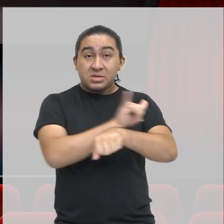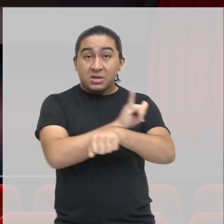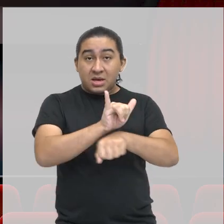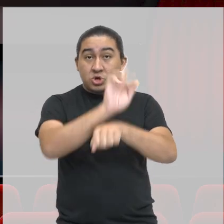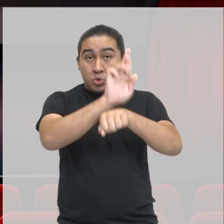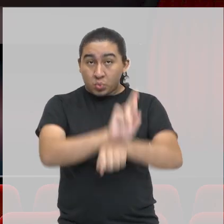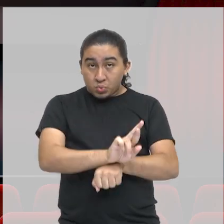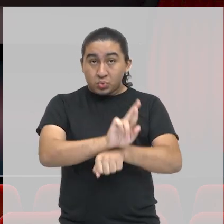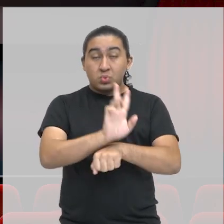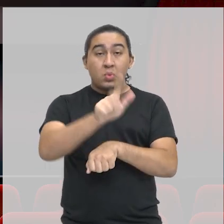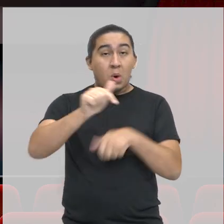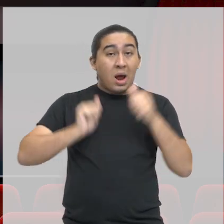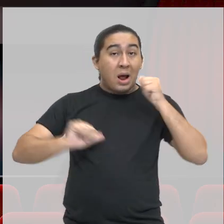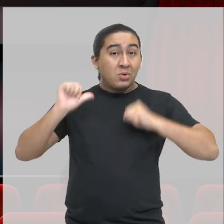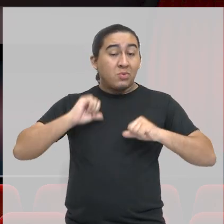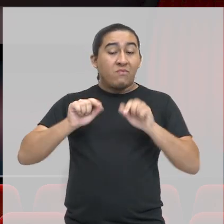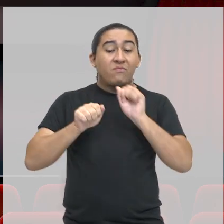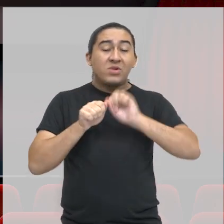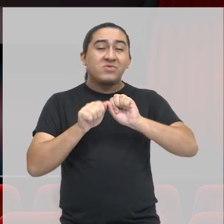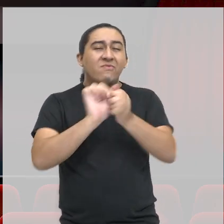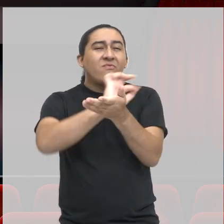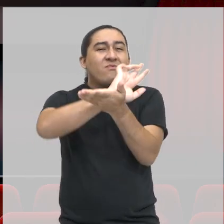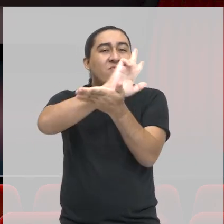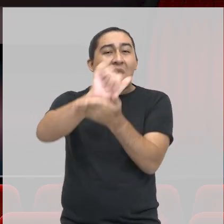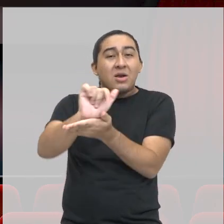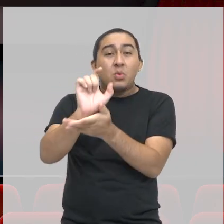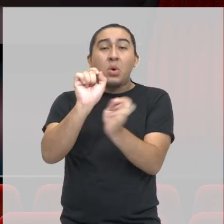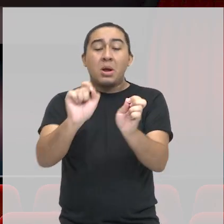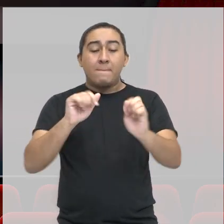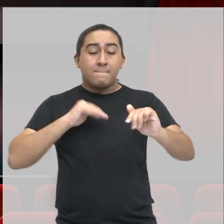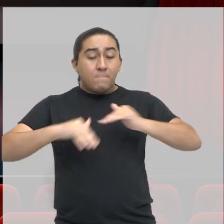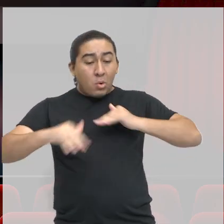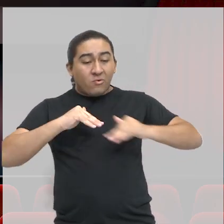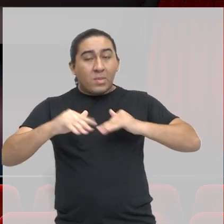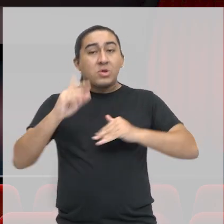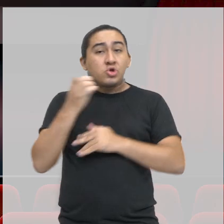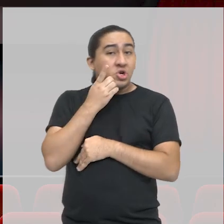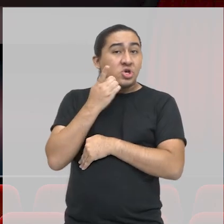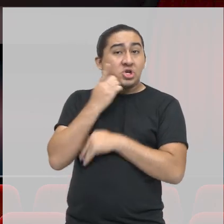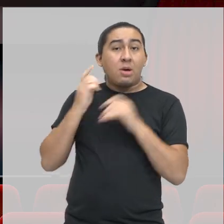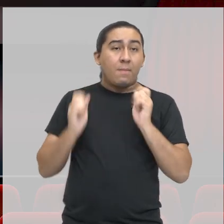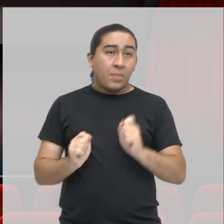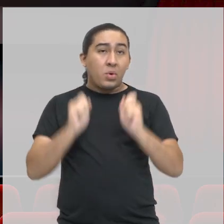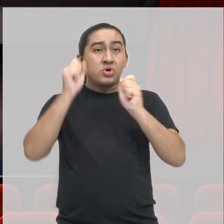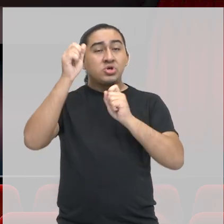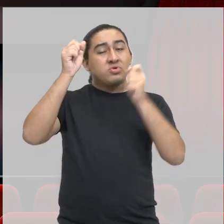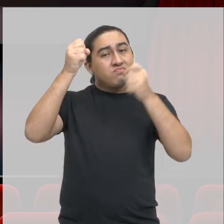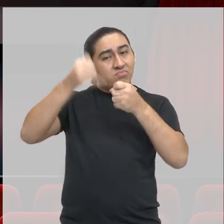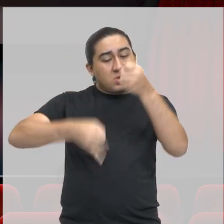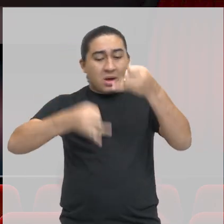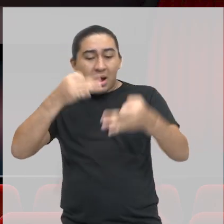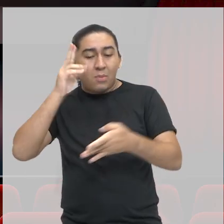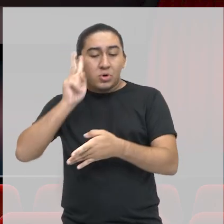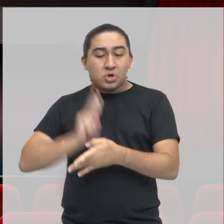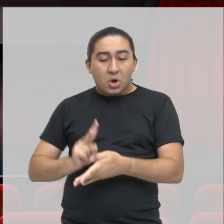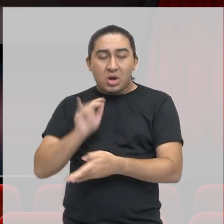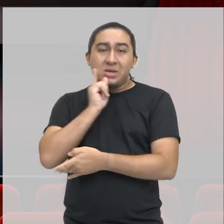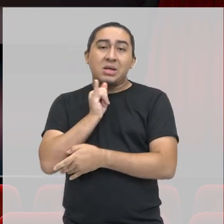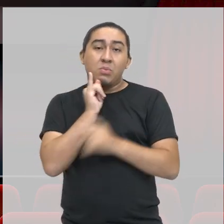ator, ele faz vários gestos ali cotidianos, ele pode contar uma história, como eu já falei, pode ser uma